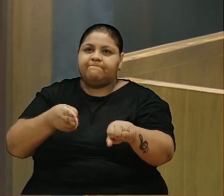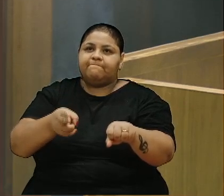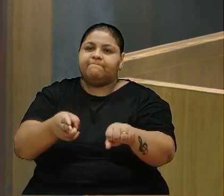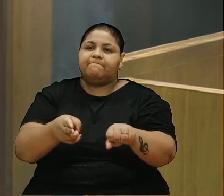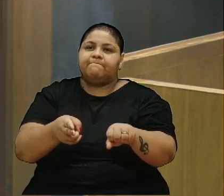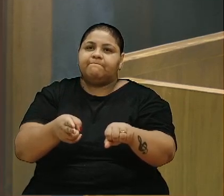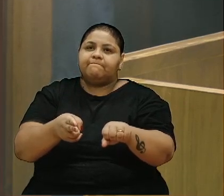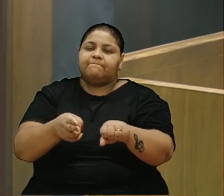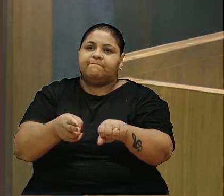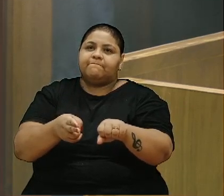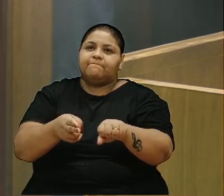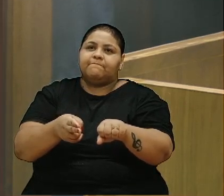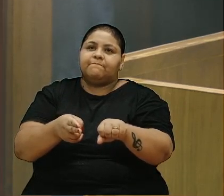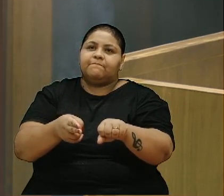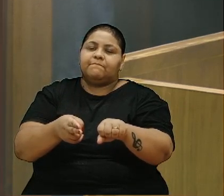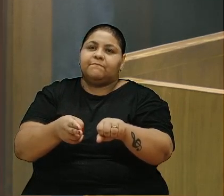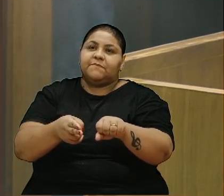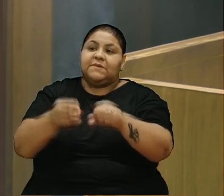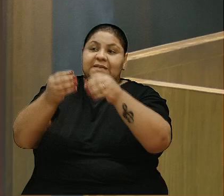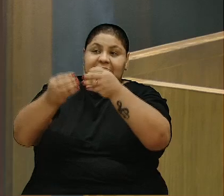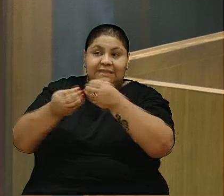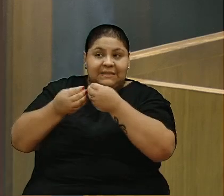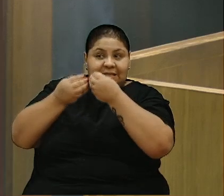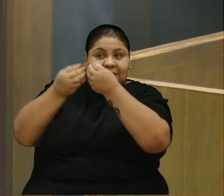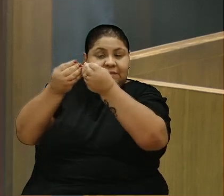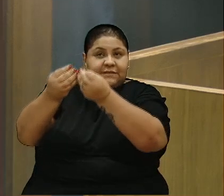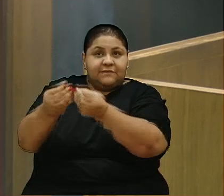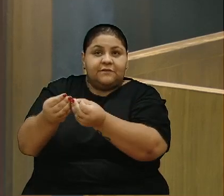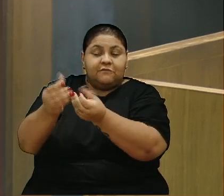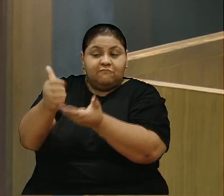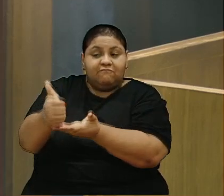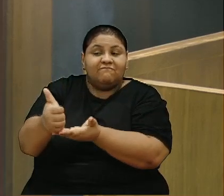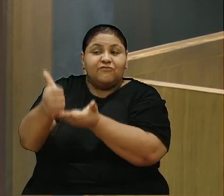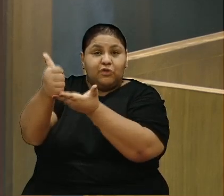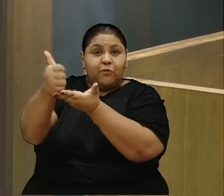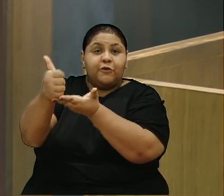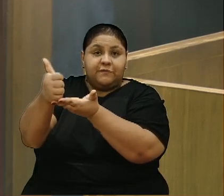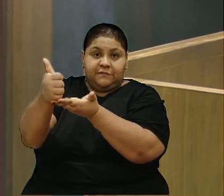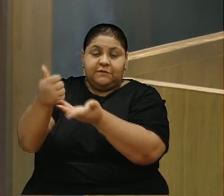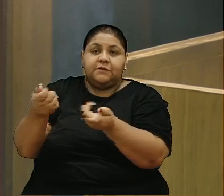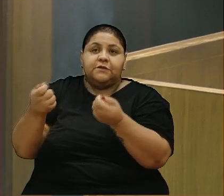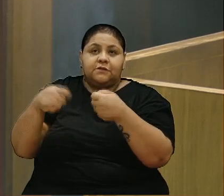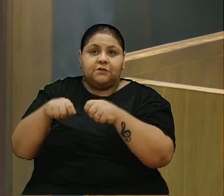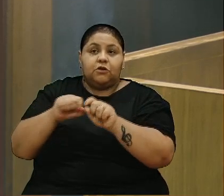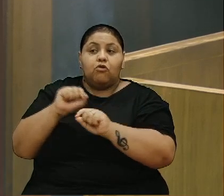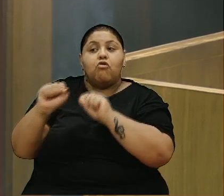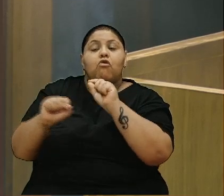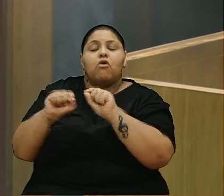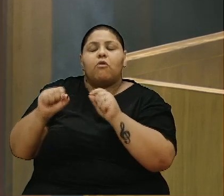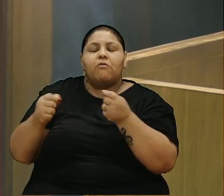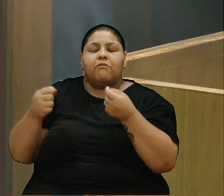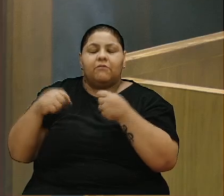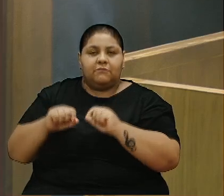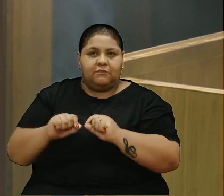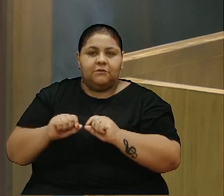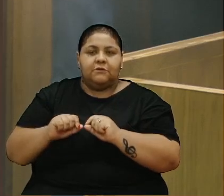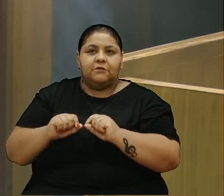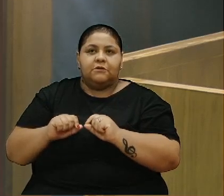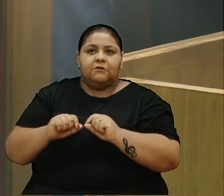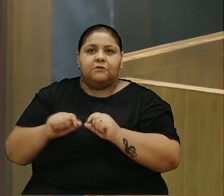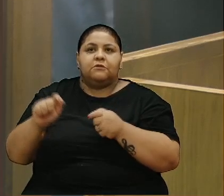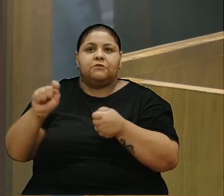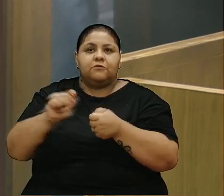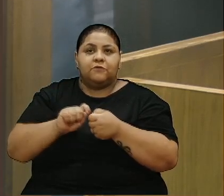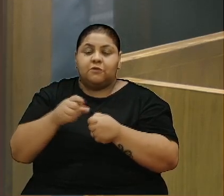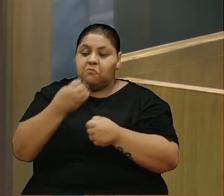dar a eles o apoio necessário do que eles precisam para fazer